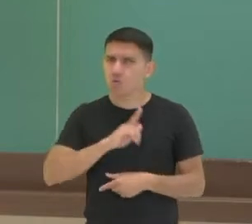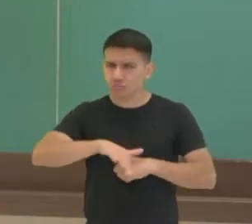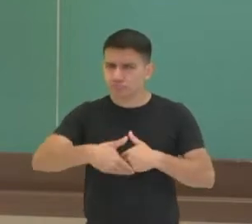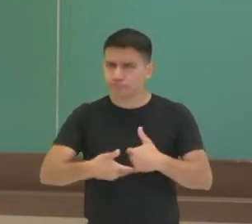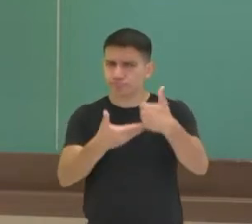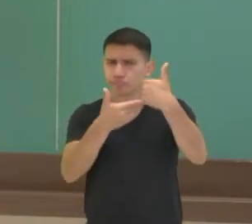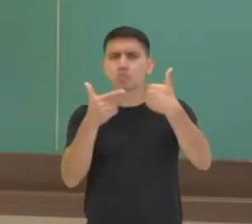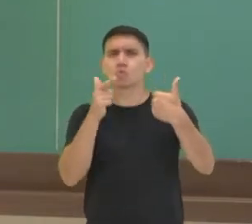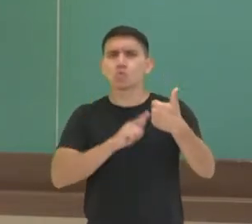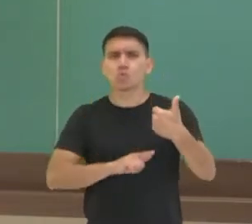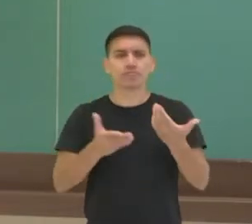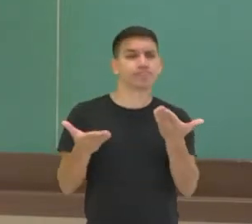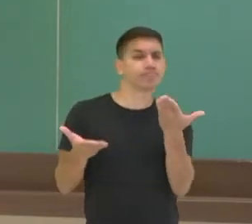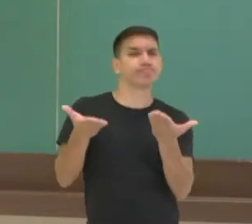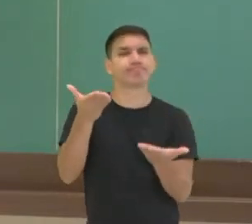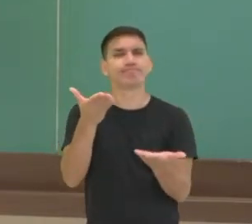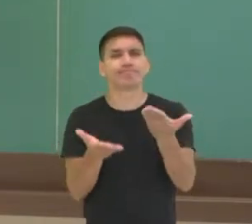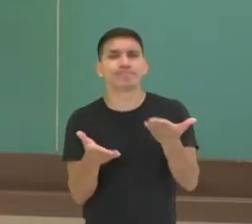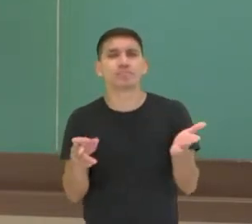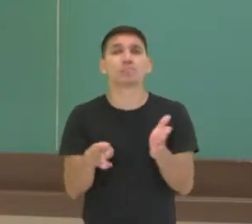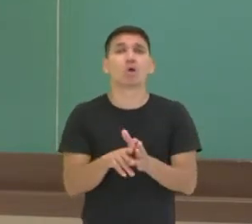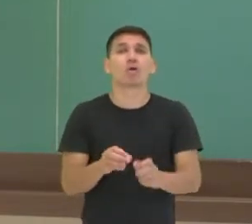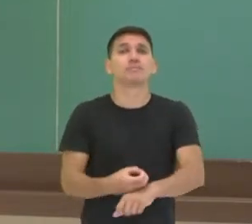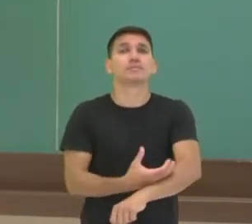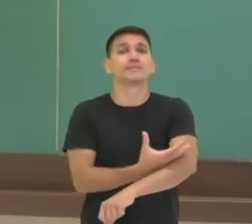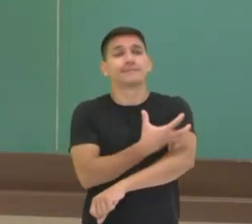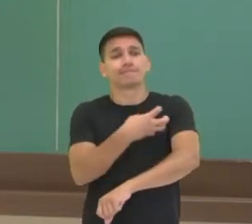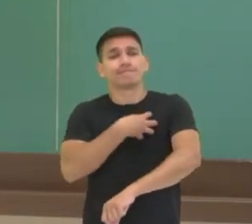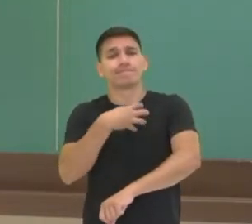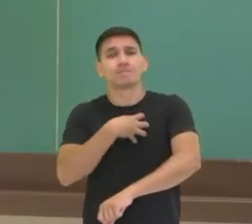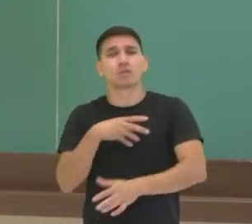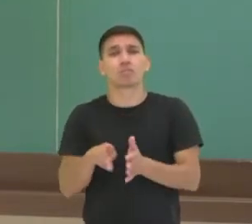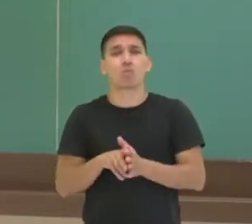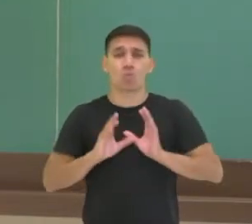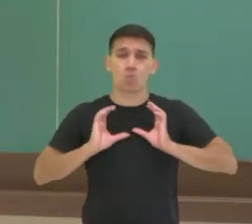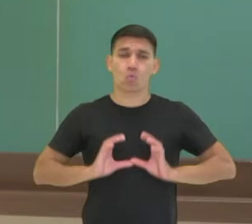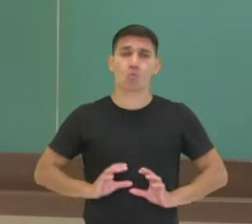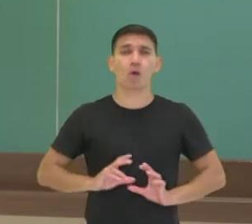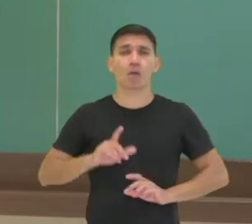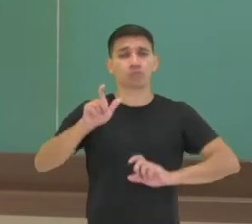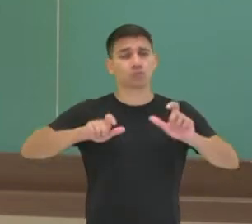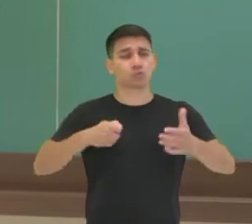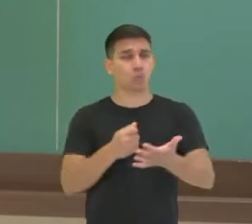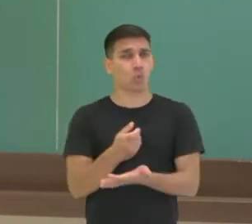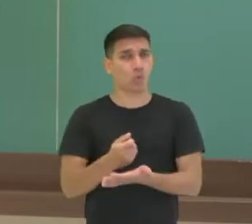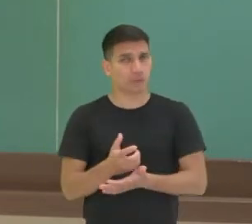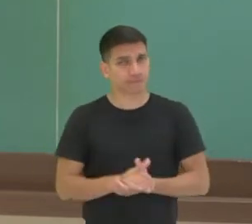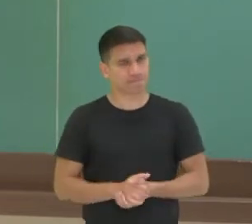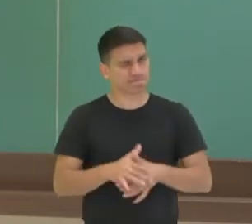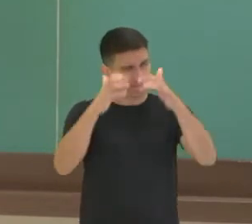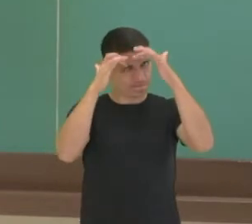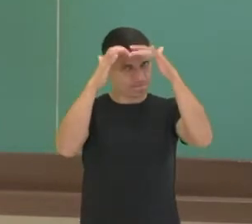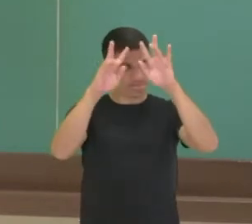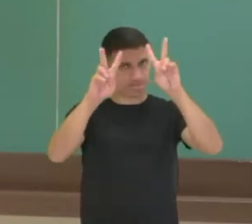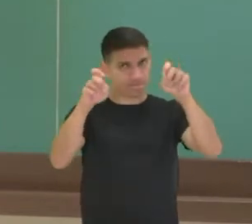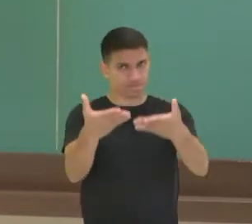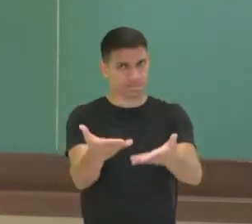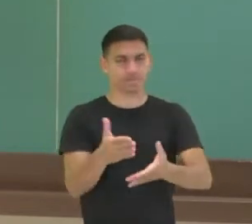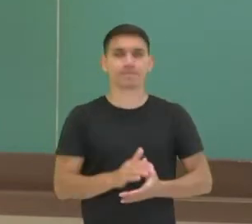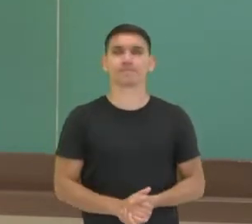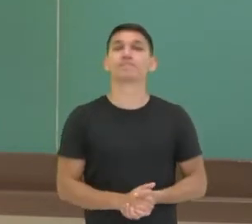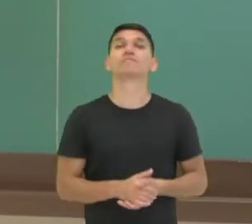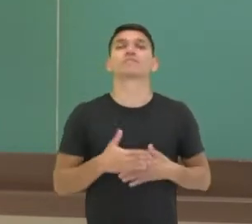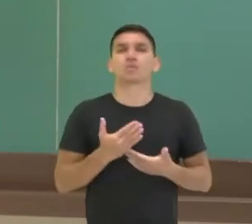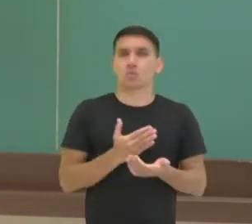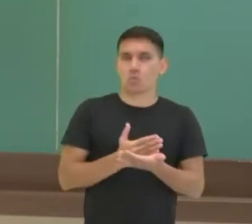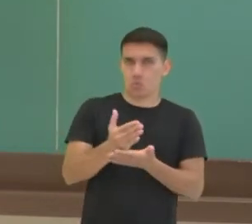sustentabilidade, um equilíbrio emocional nesse tipo de comportamento do consumidor? Então, vamos refletir um pouquinho sobre isso. Então, para